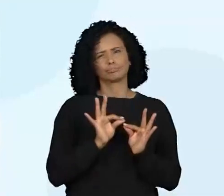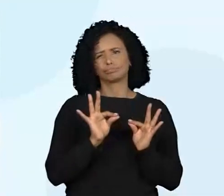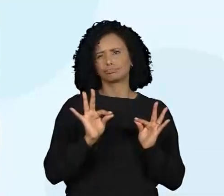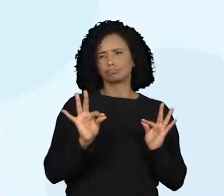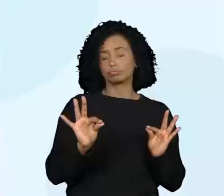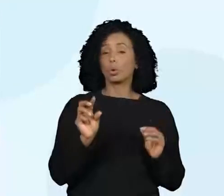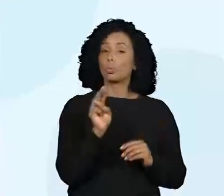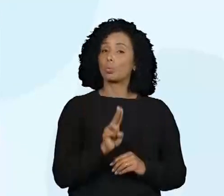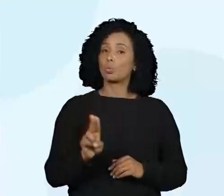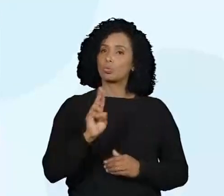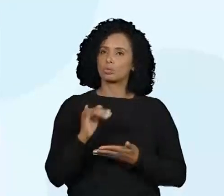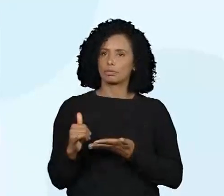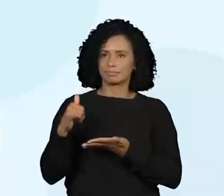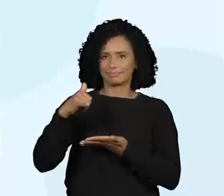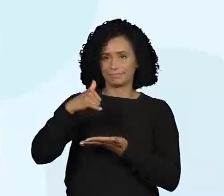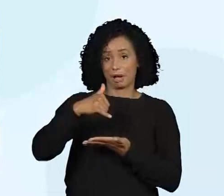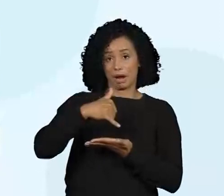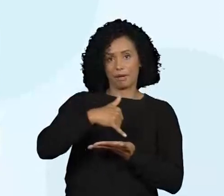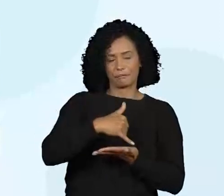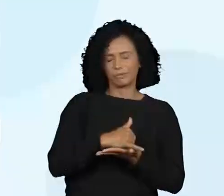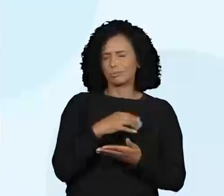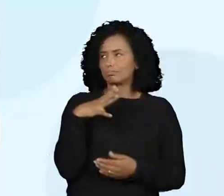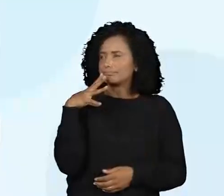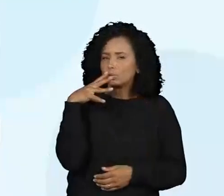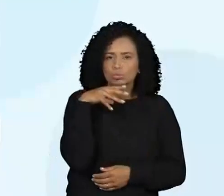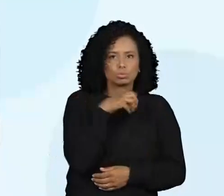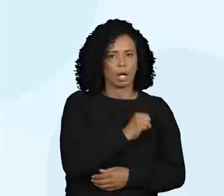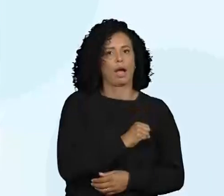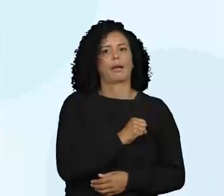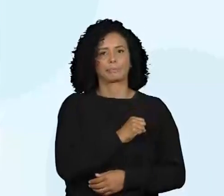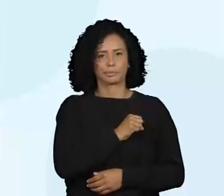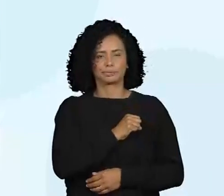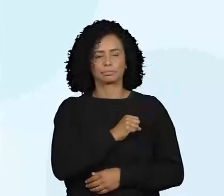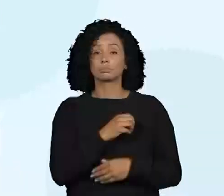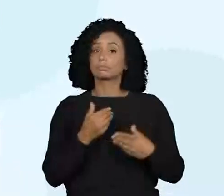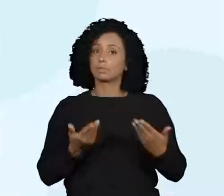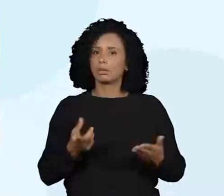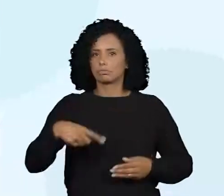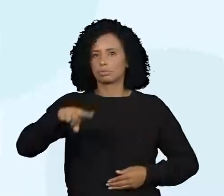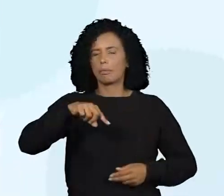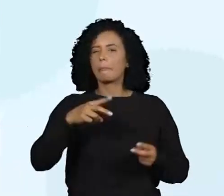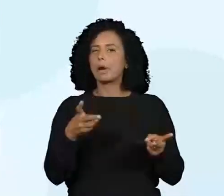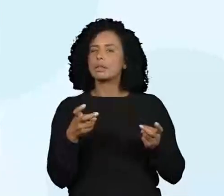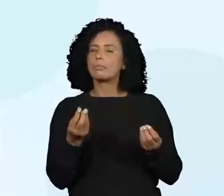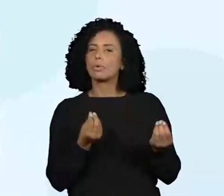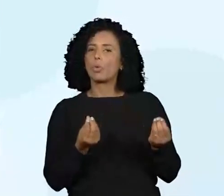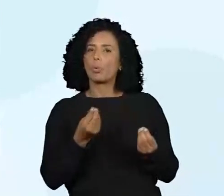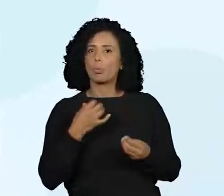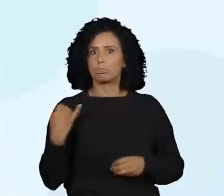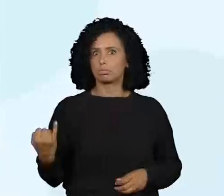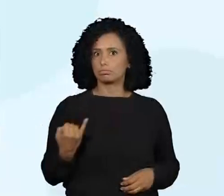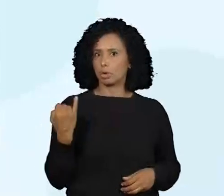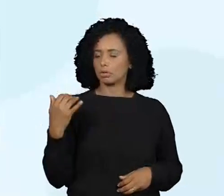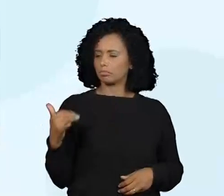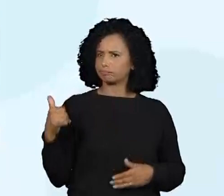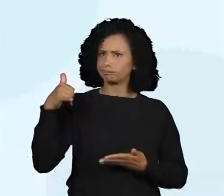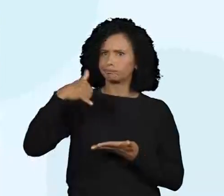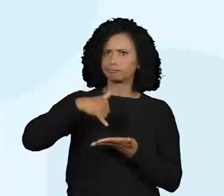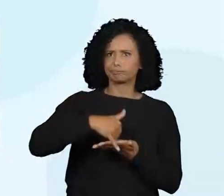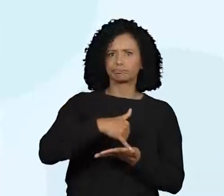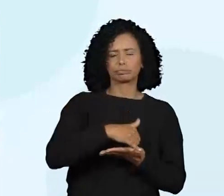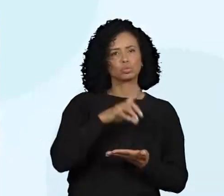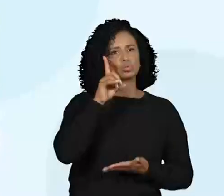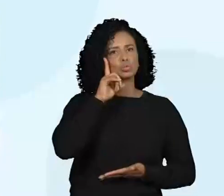do avião é o recurso mais rápido que existe. Então, a gente percebe aí o quanto o avião hoje está no